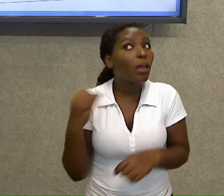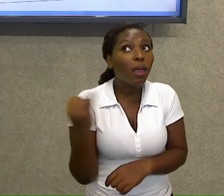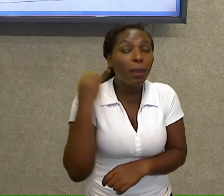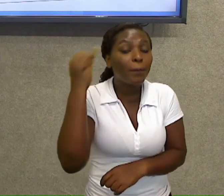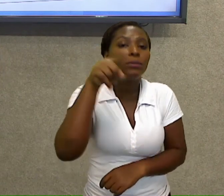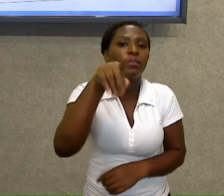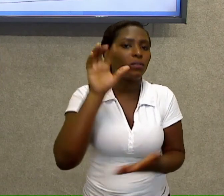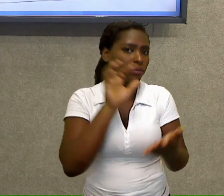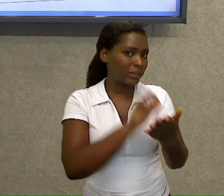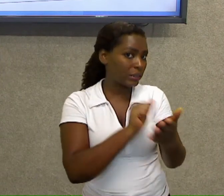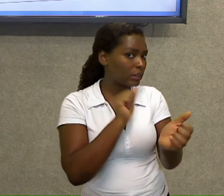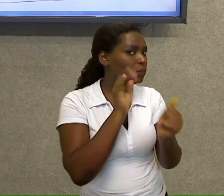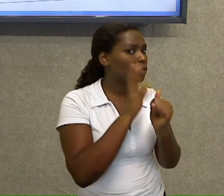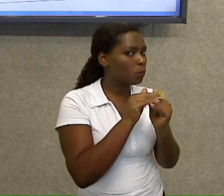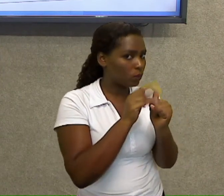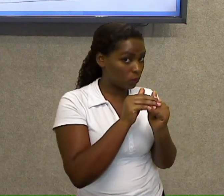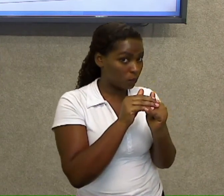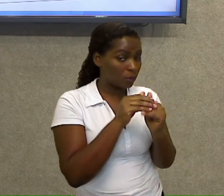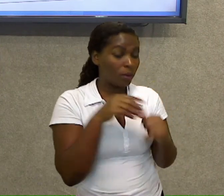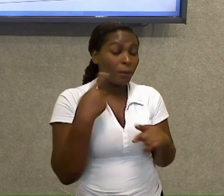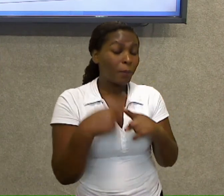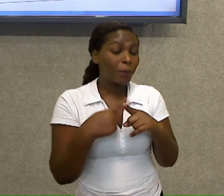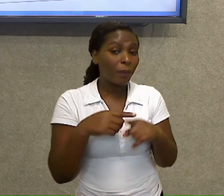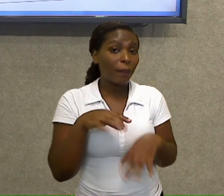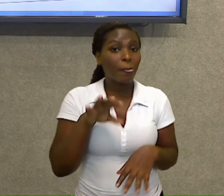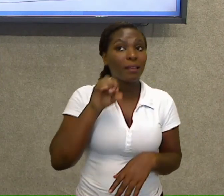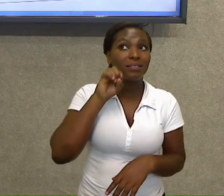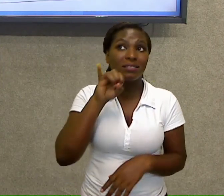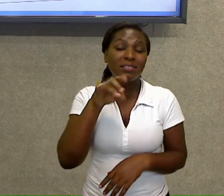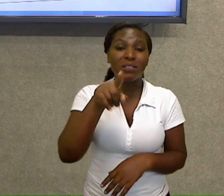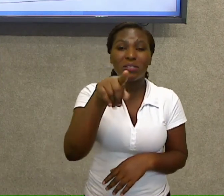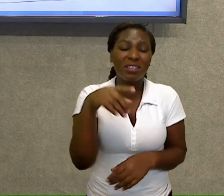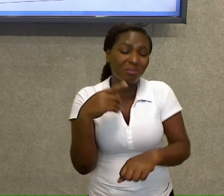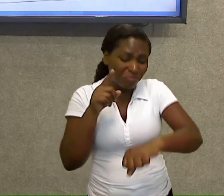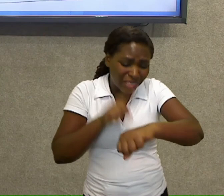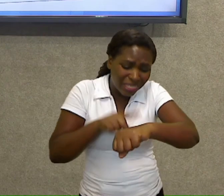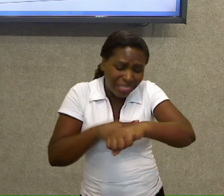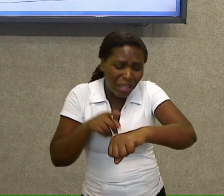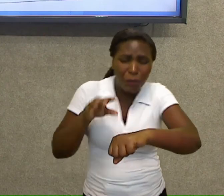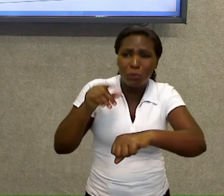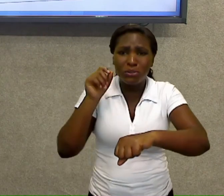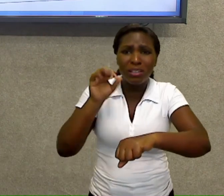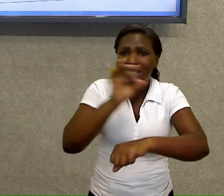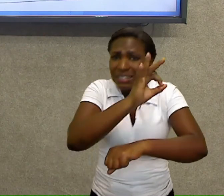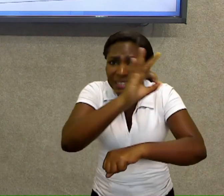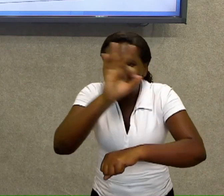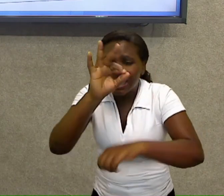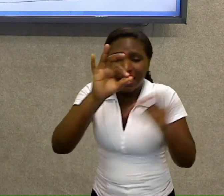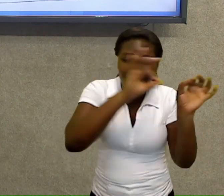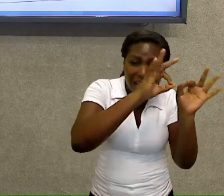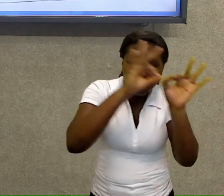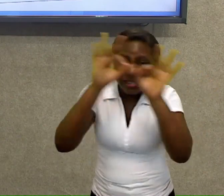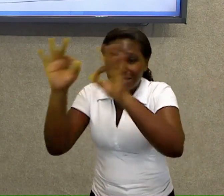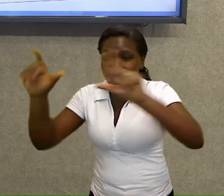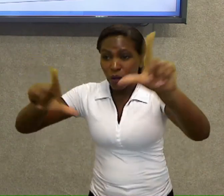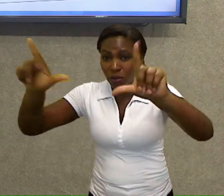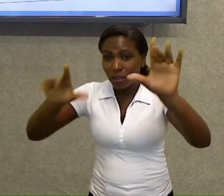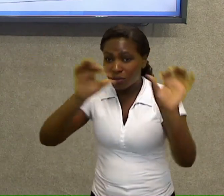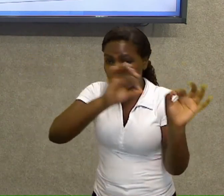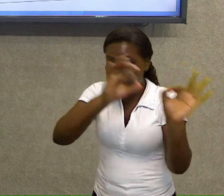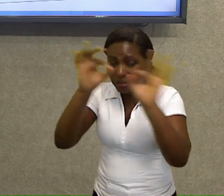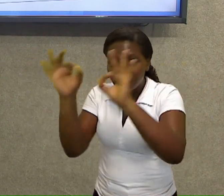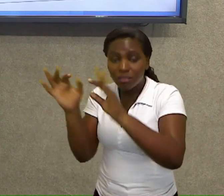importante inscrever lá? Porque se de repente você não teve tempo para assistir essa aula na TV, você